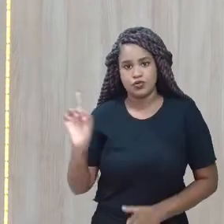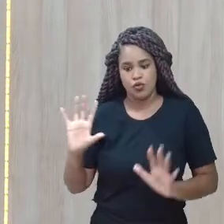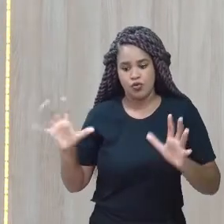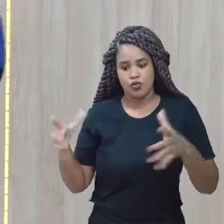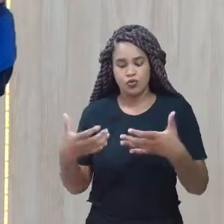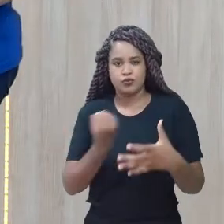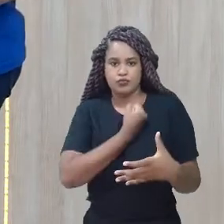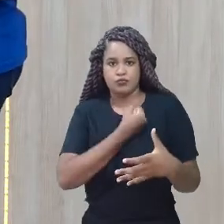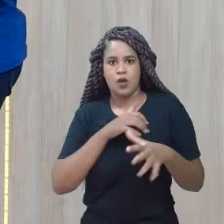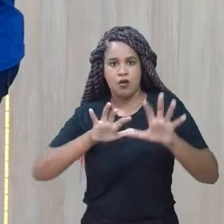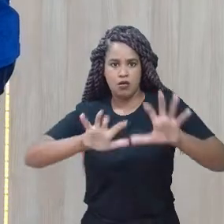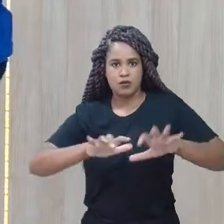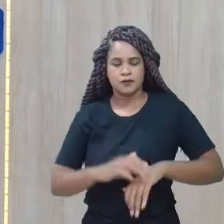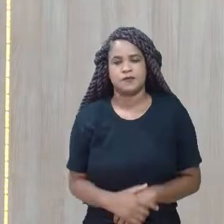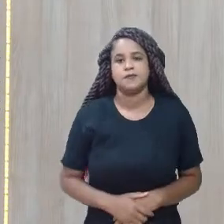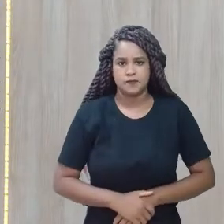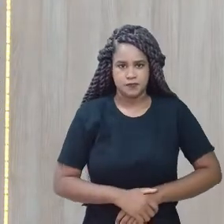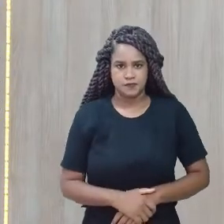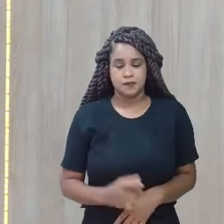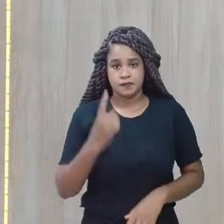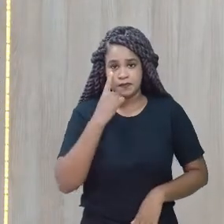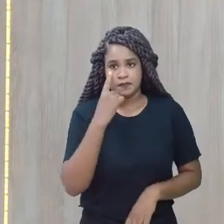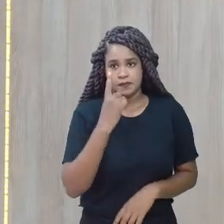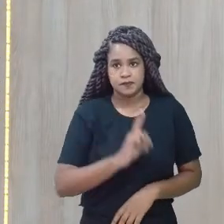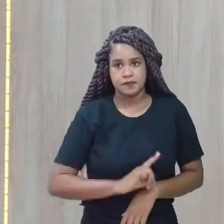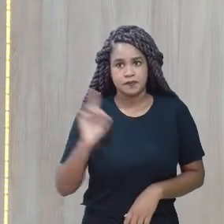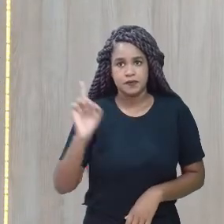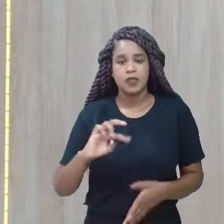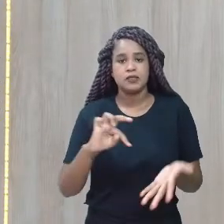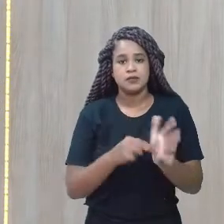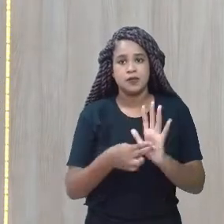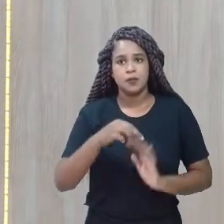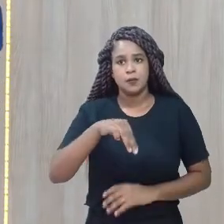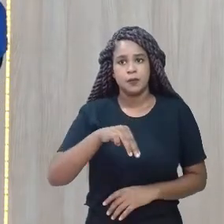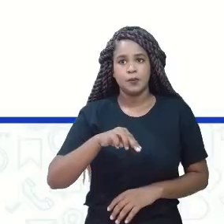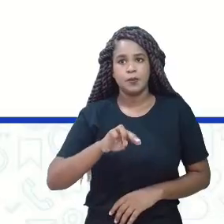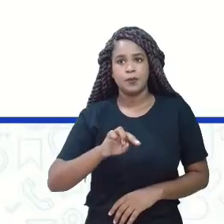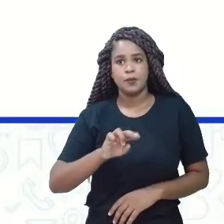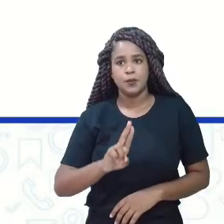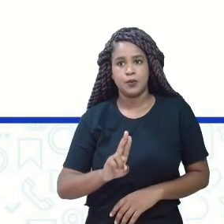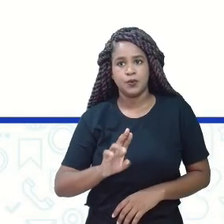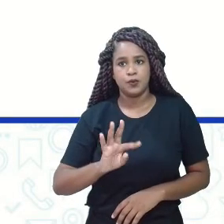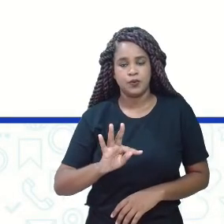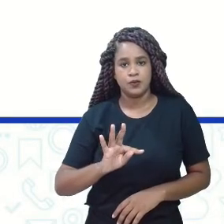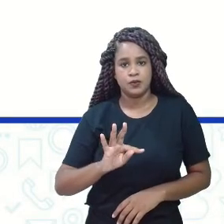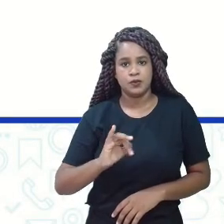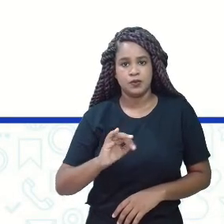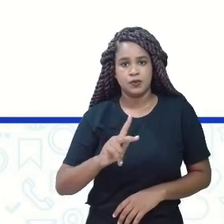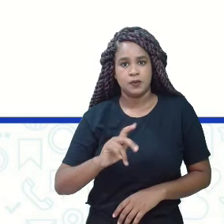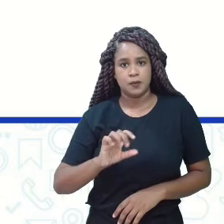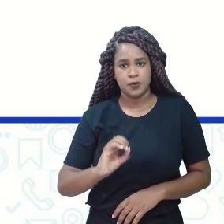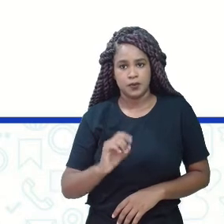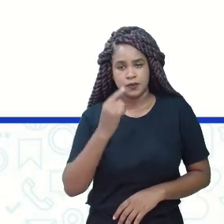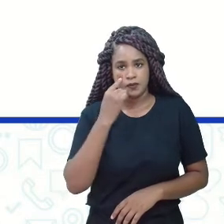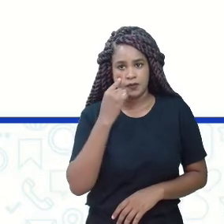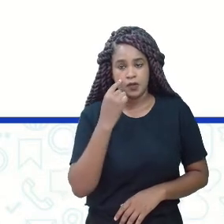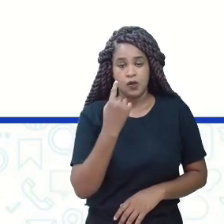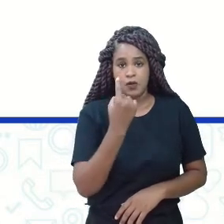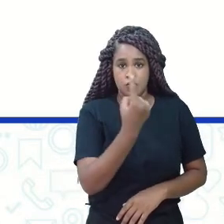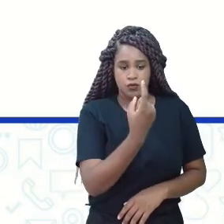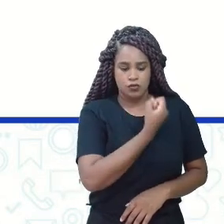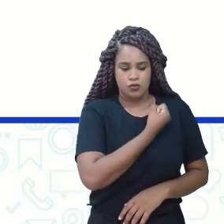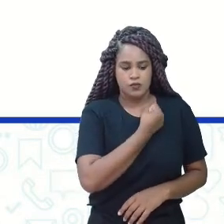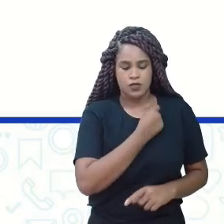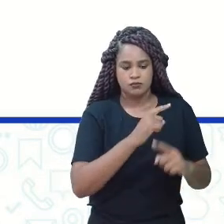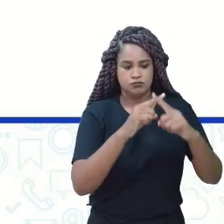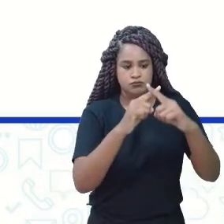certo? Então vamos lá, ó. O que é ser múltiplo de um número natural, né? Um número é múltiplo do outro